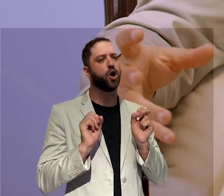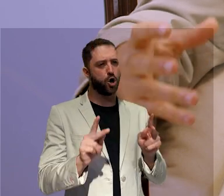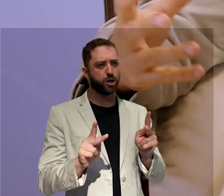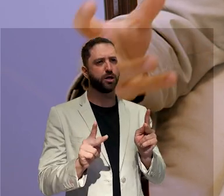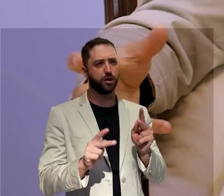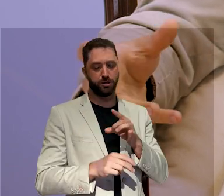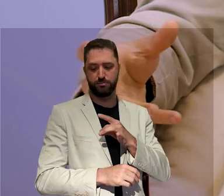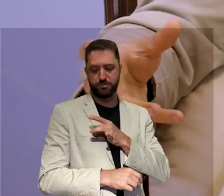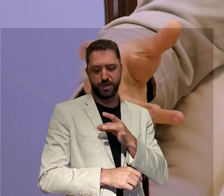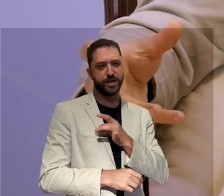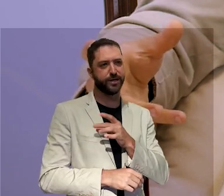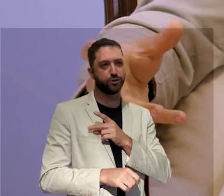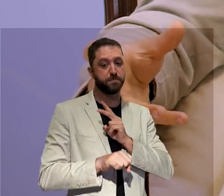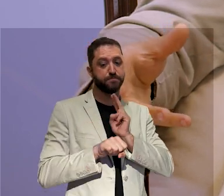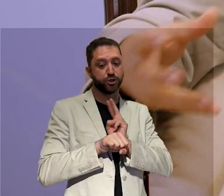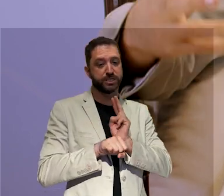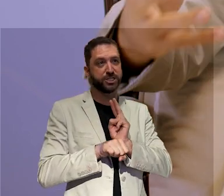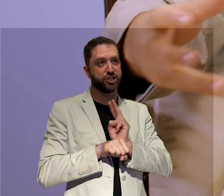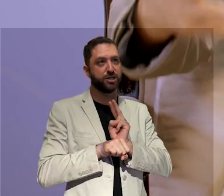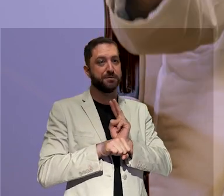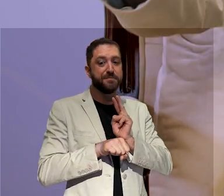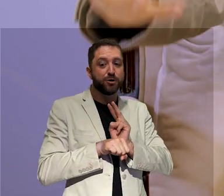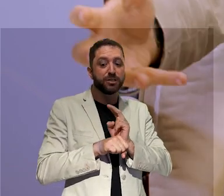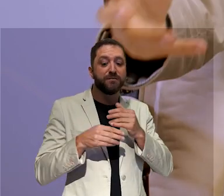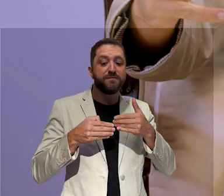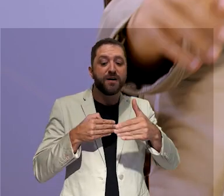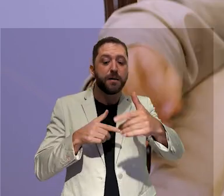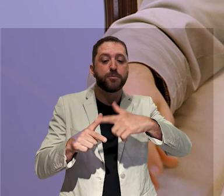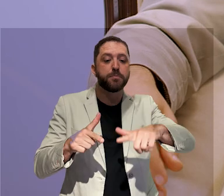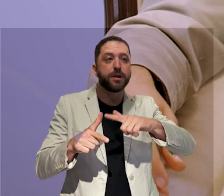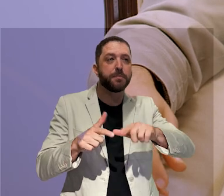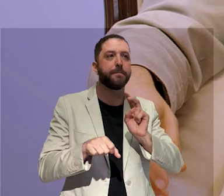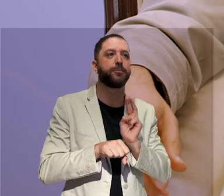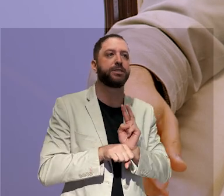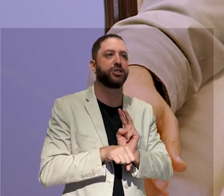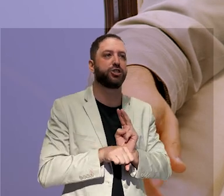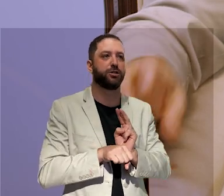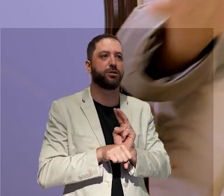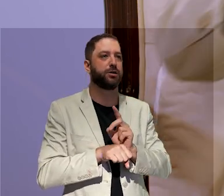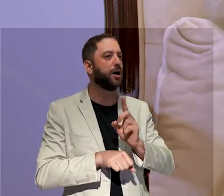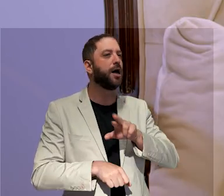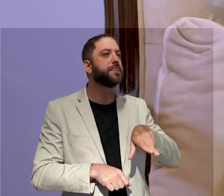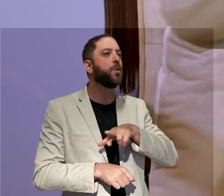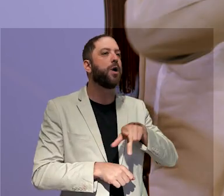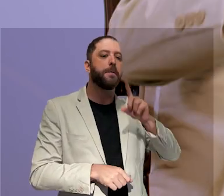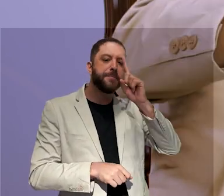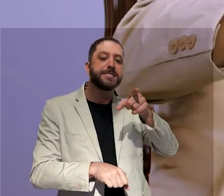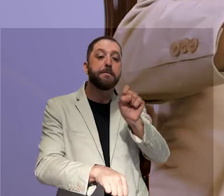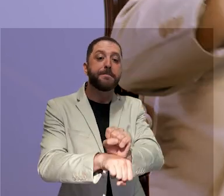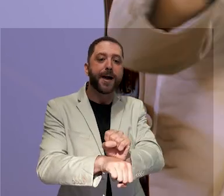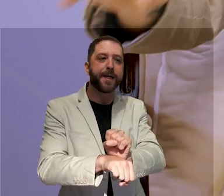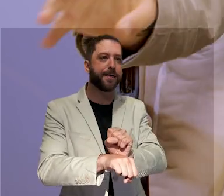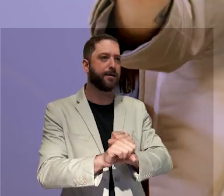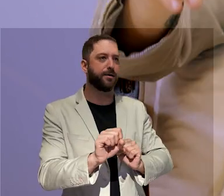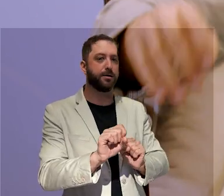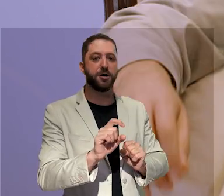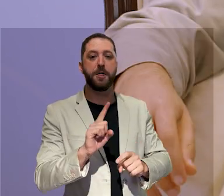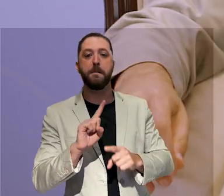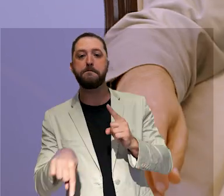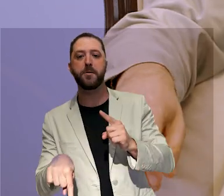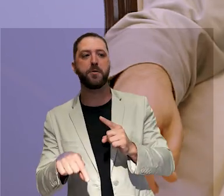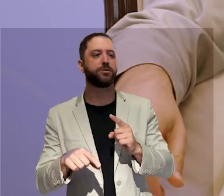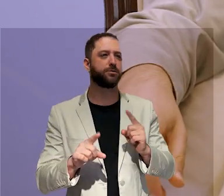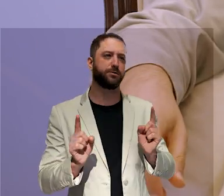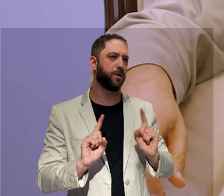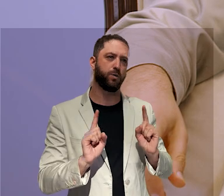comece a se proteger para algo que está por vir. Eu não estou aqui para te paralisar e não estou aqui para dizer